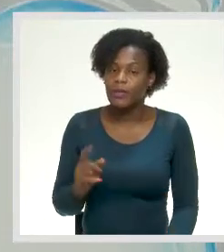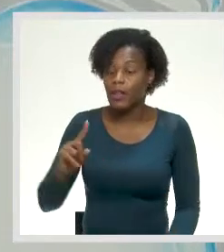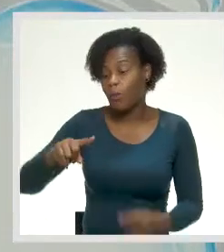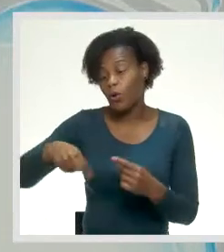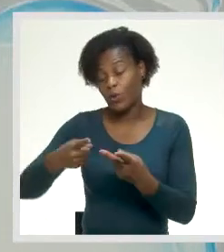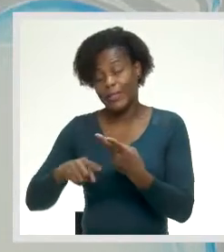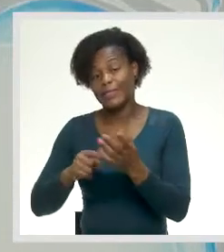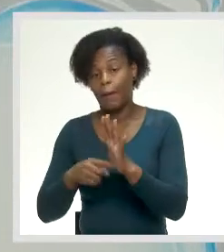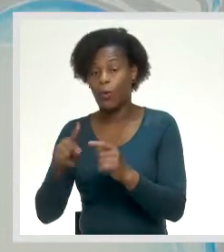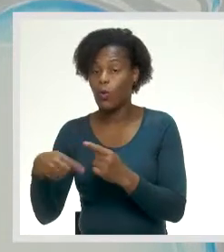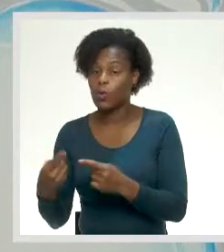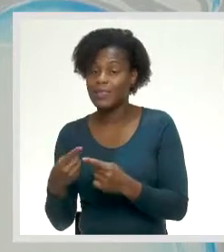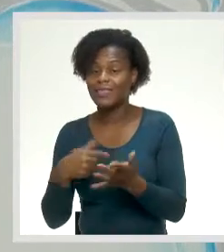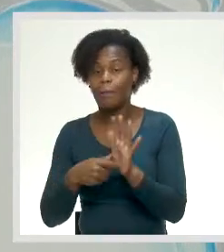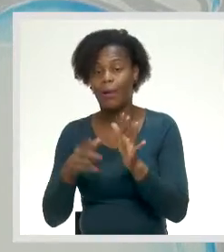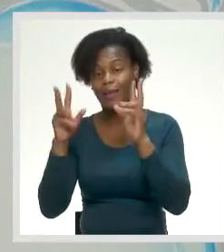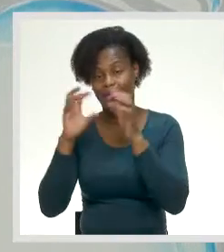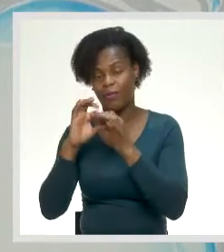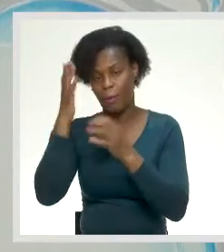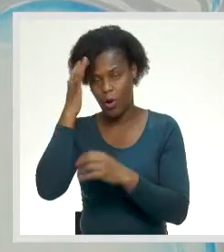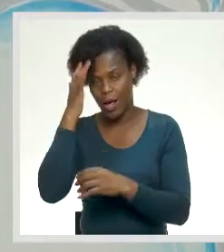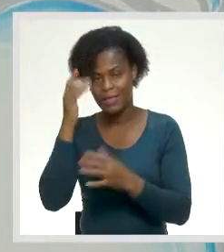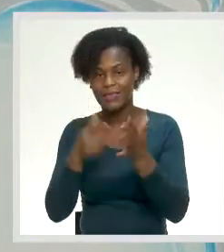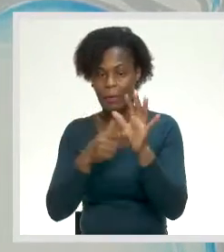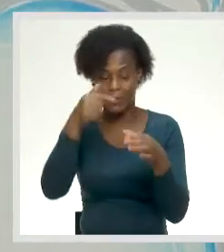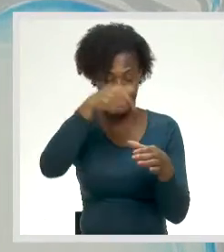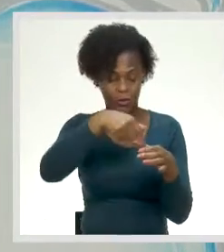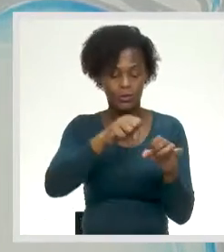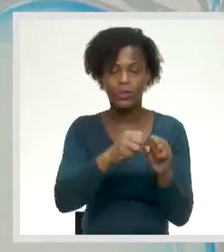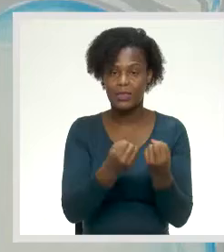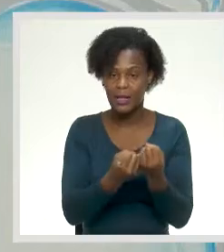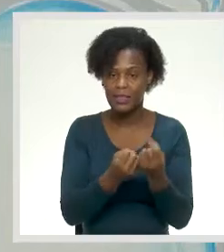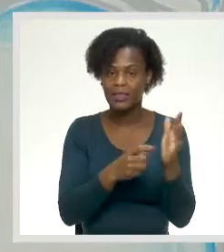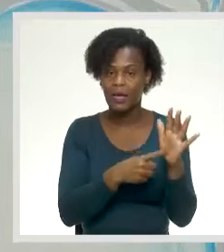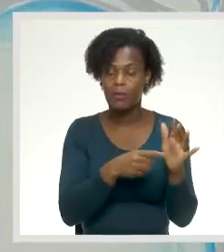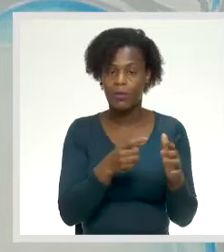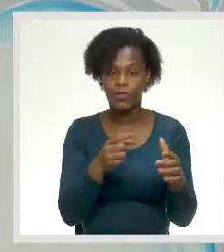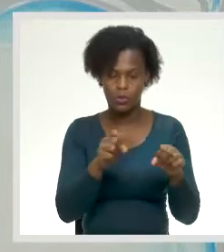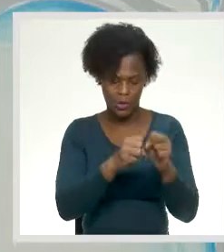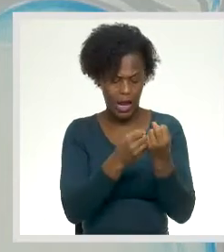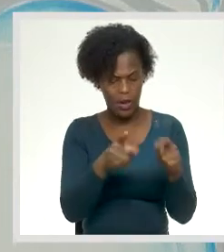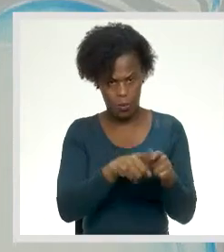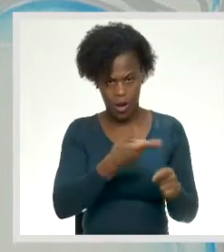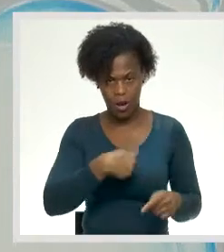um outro exemplo tem a ver com a moral. Numa sociedade, por exemplo, como a nossa,